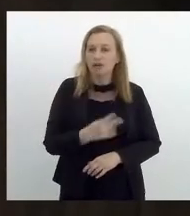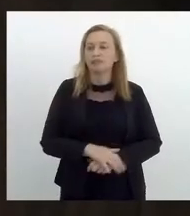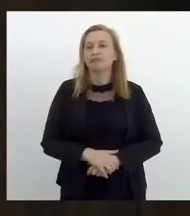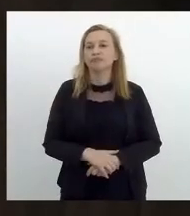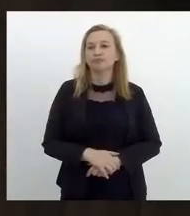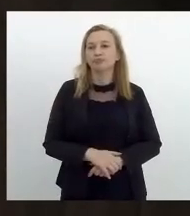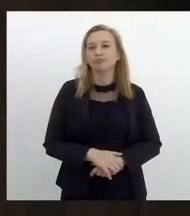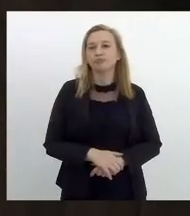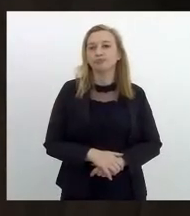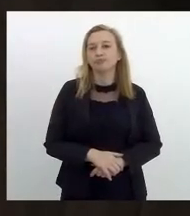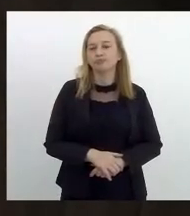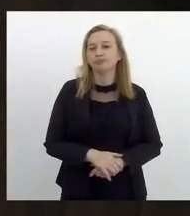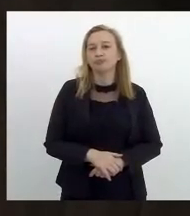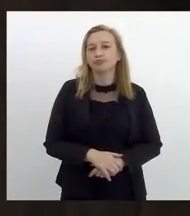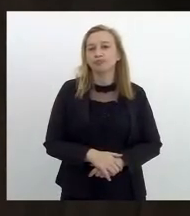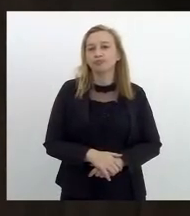assim,